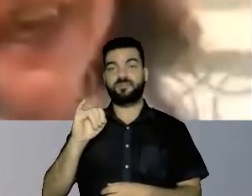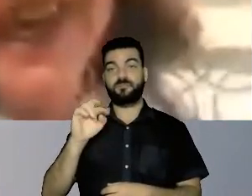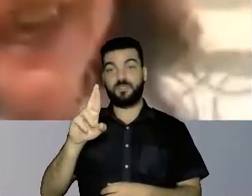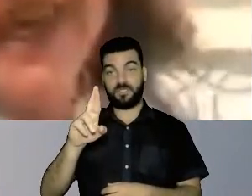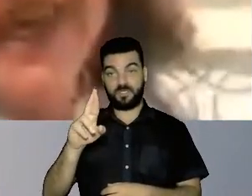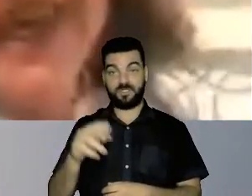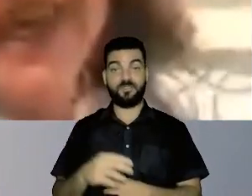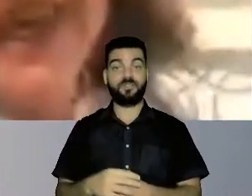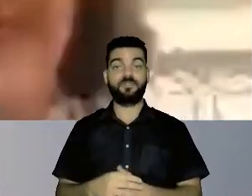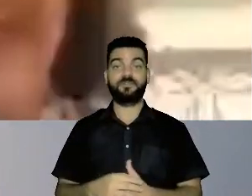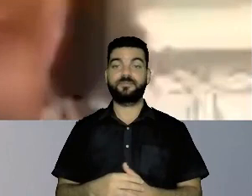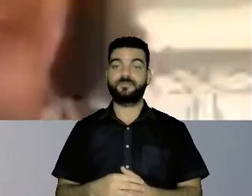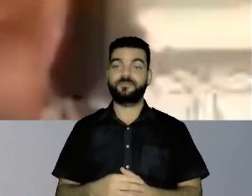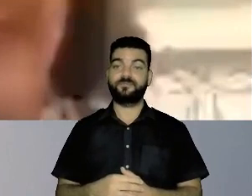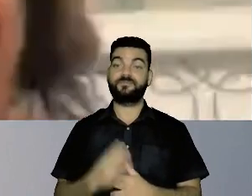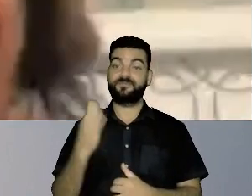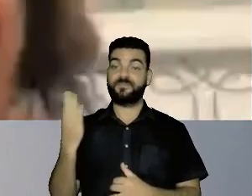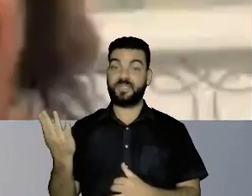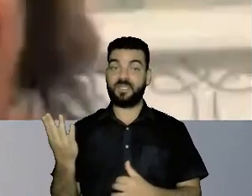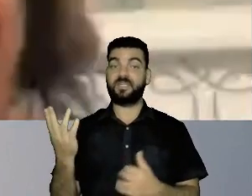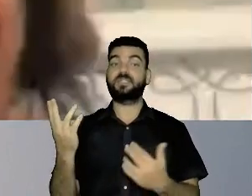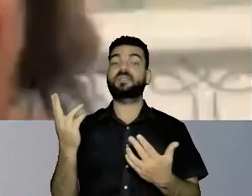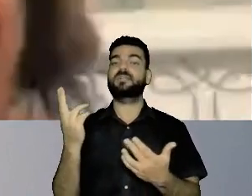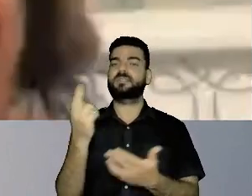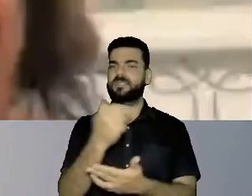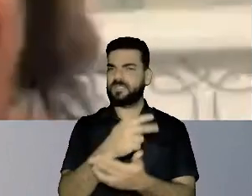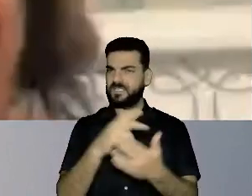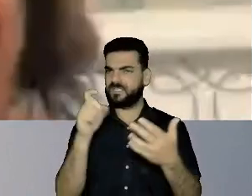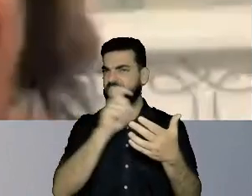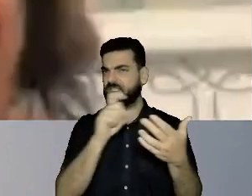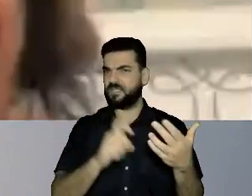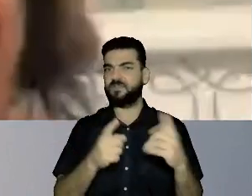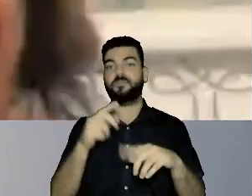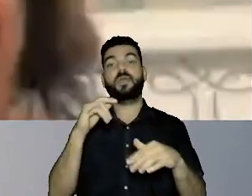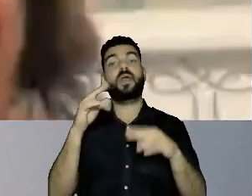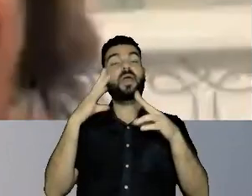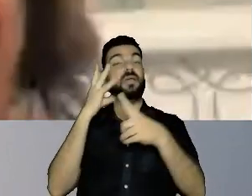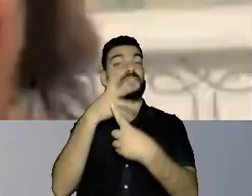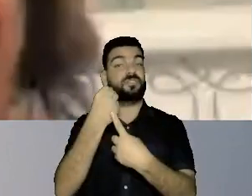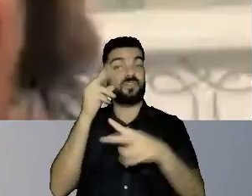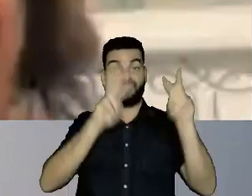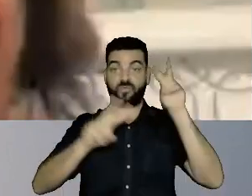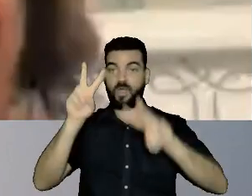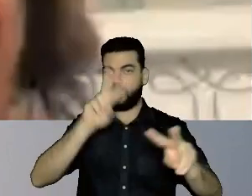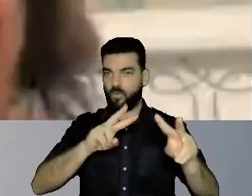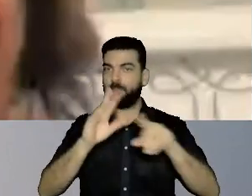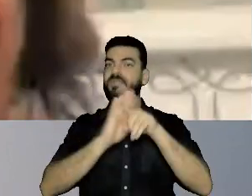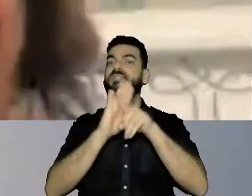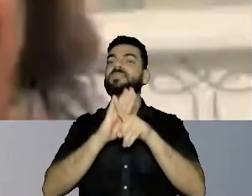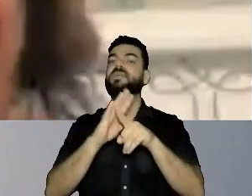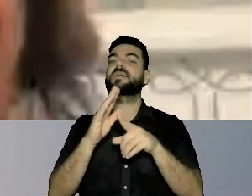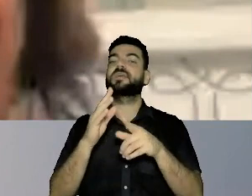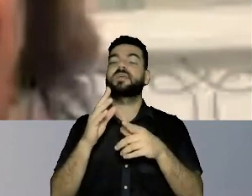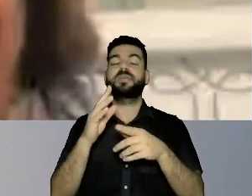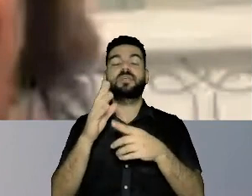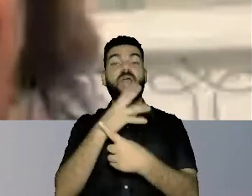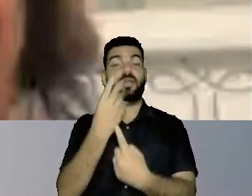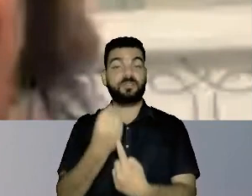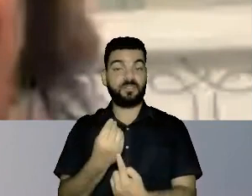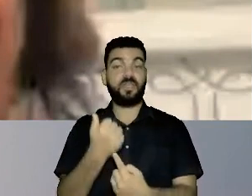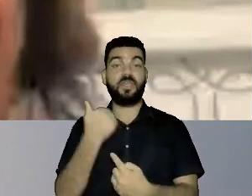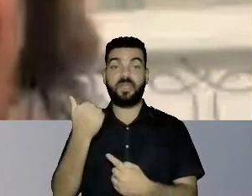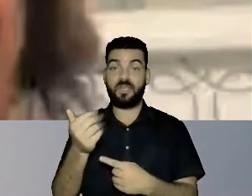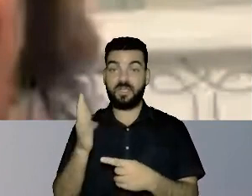o nosso professor Vladimir Wagner Rodrigues, o nosso querido Vlad. Ele é designer gráfico, ele é